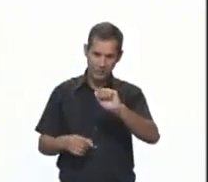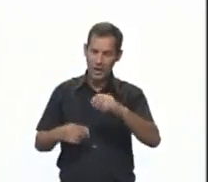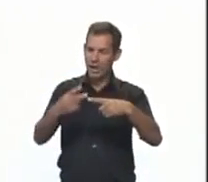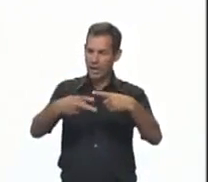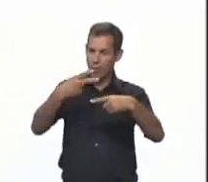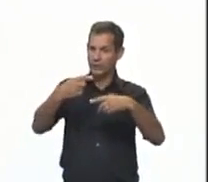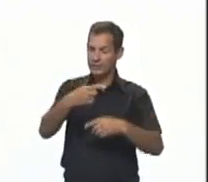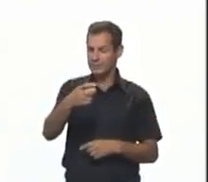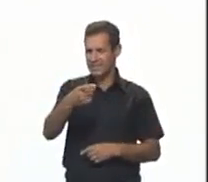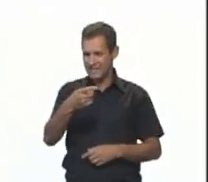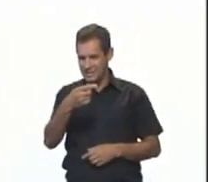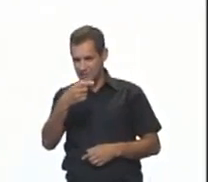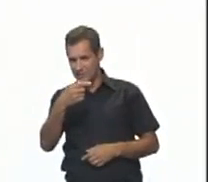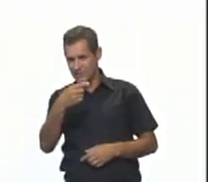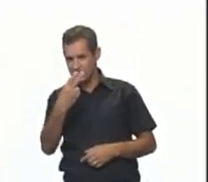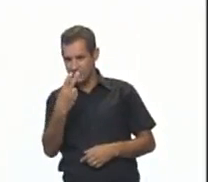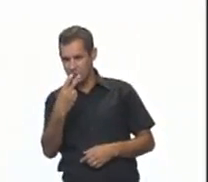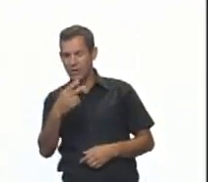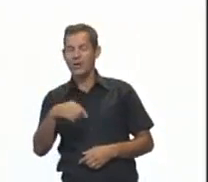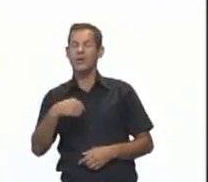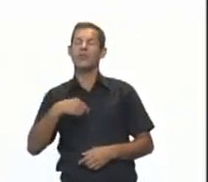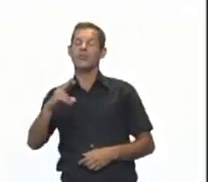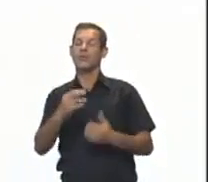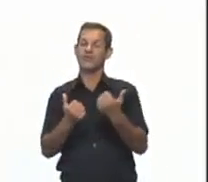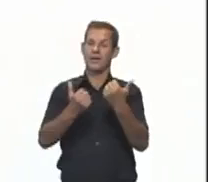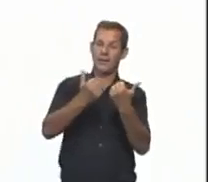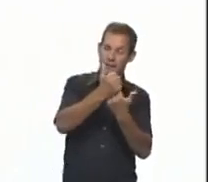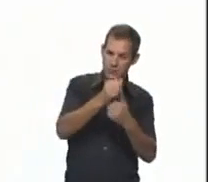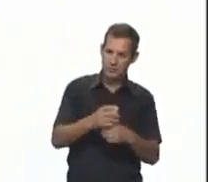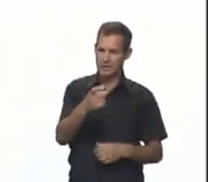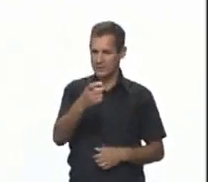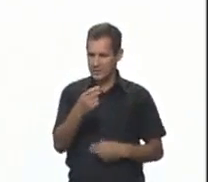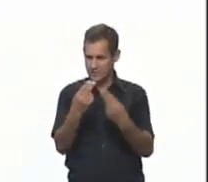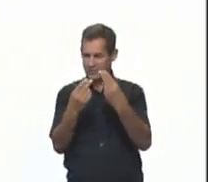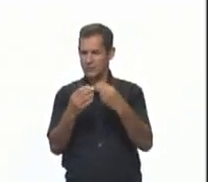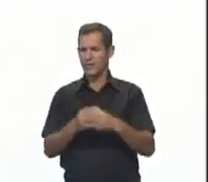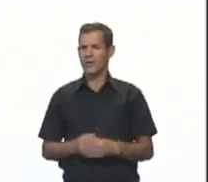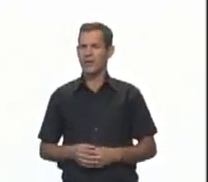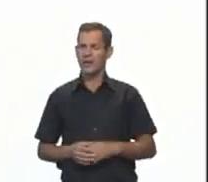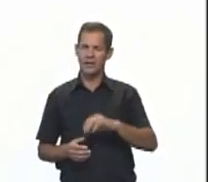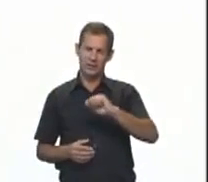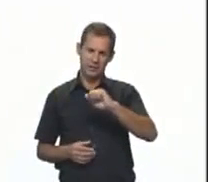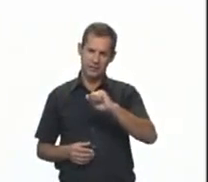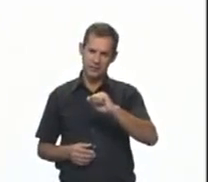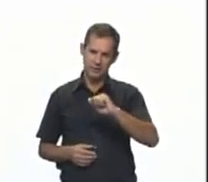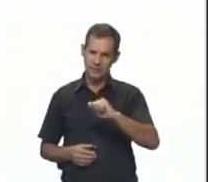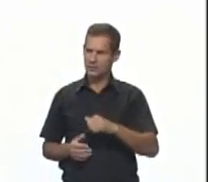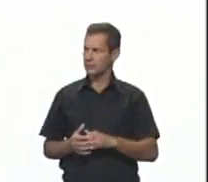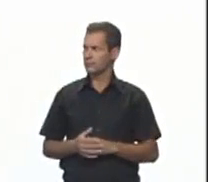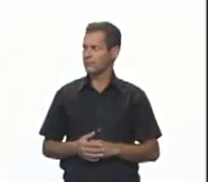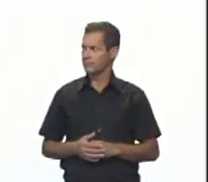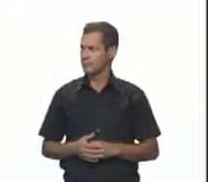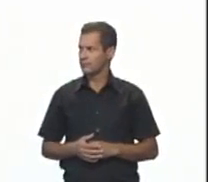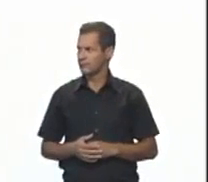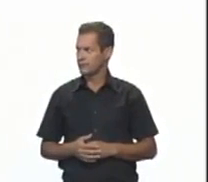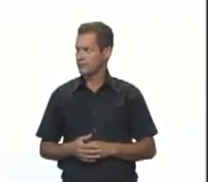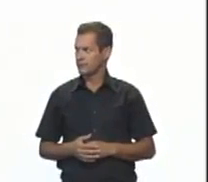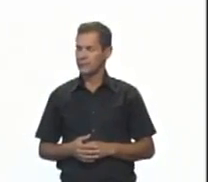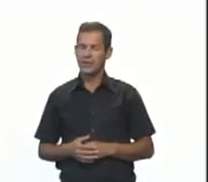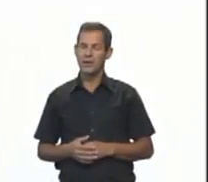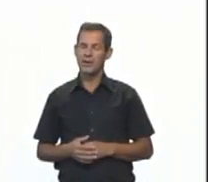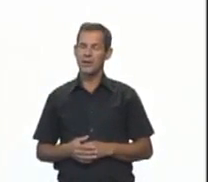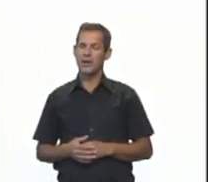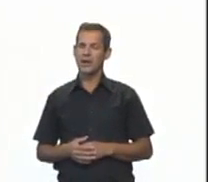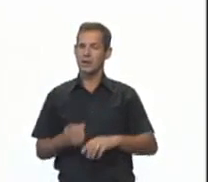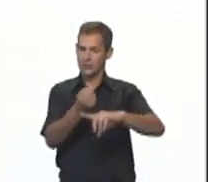quadrado menos x ao quadrado, eu vou utilizar a substituição x igual a seno θ. Se eu tenho